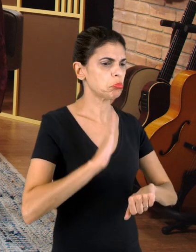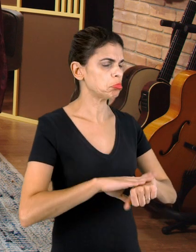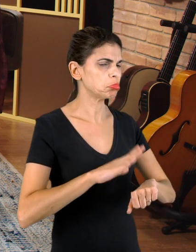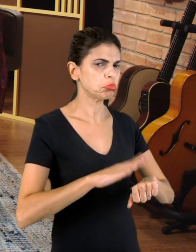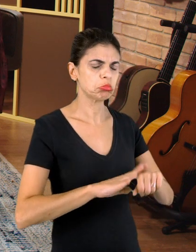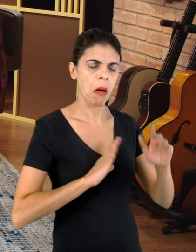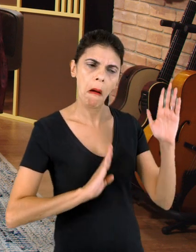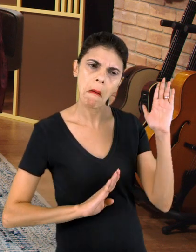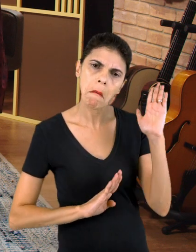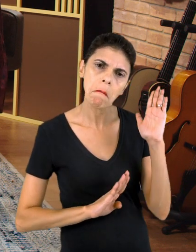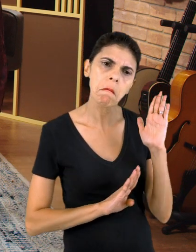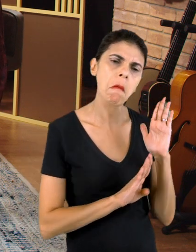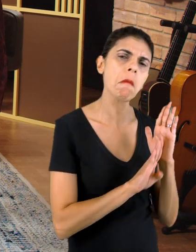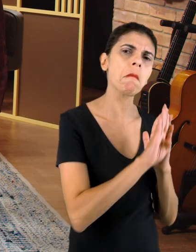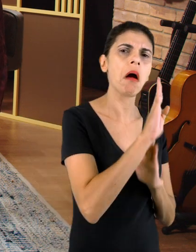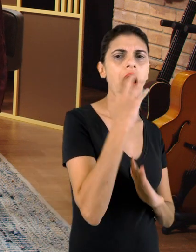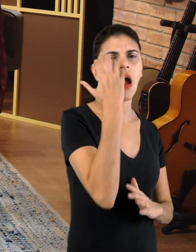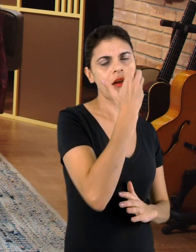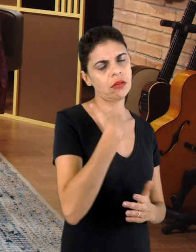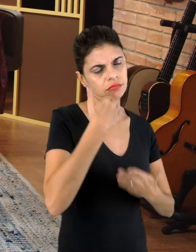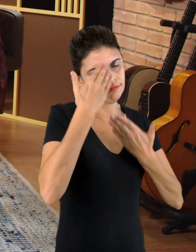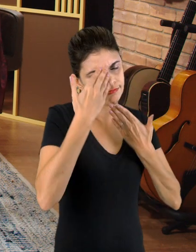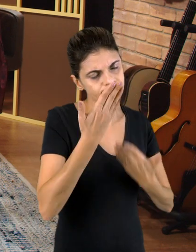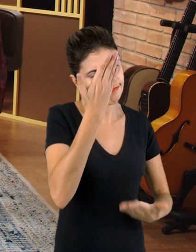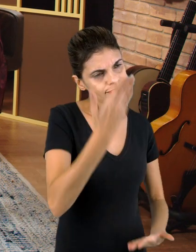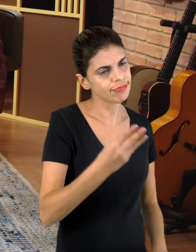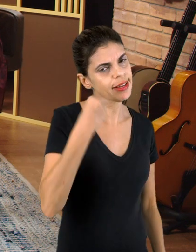um upgrade mesmo como cantora. Eu devo isso a ele, a essa